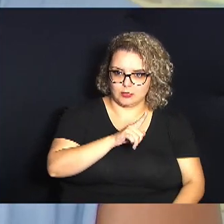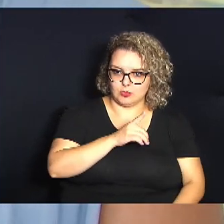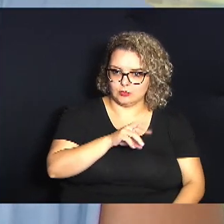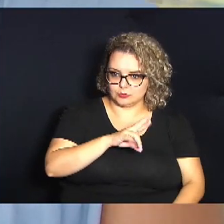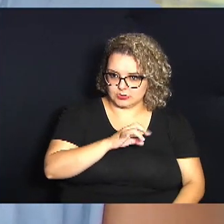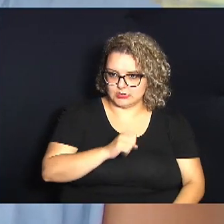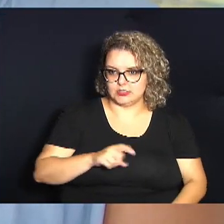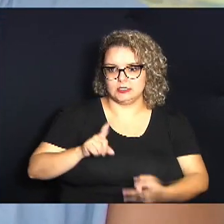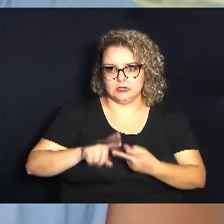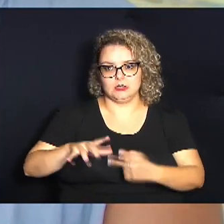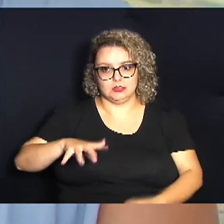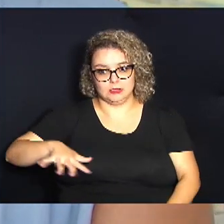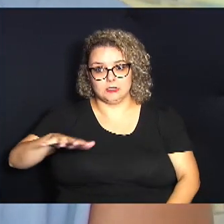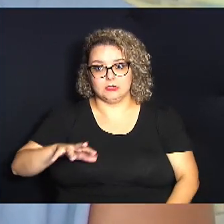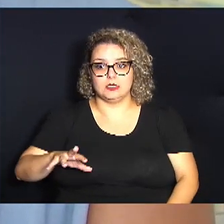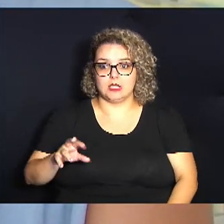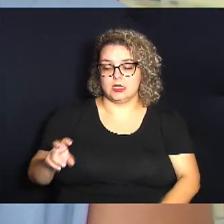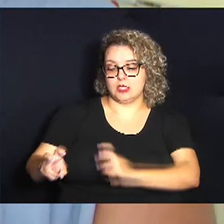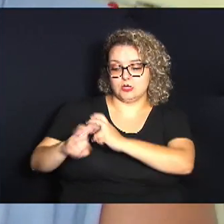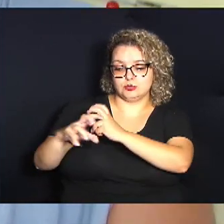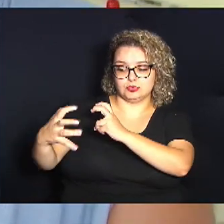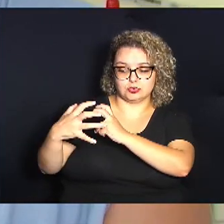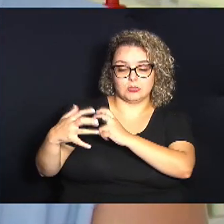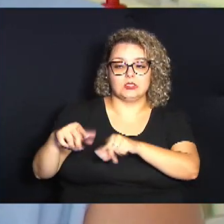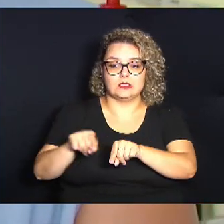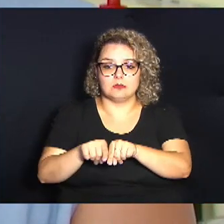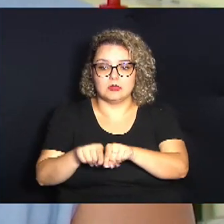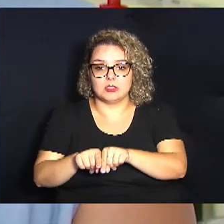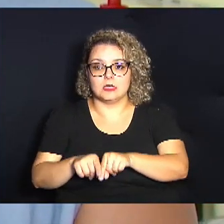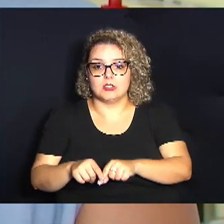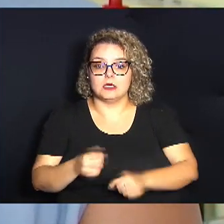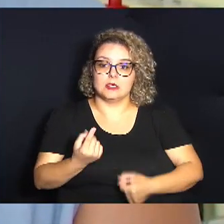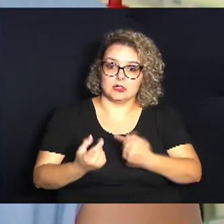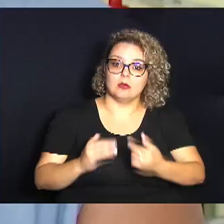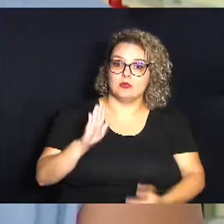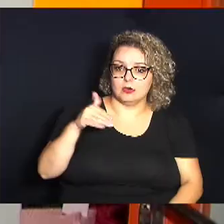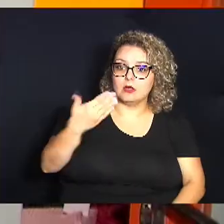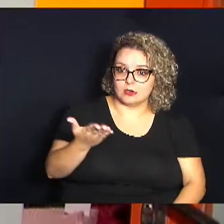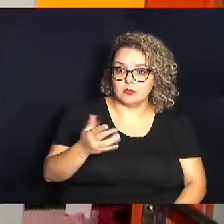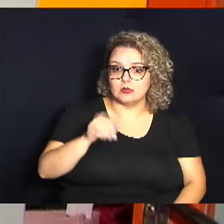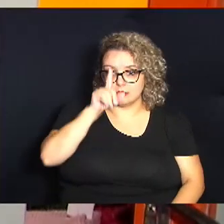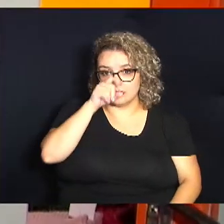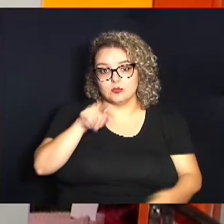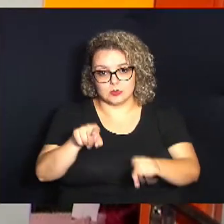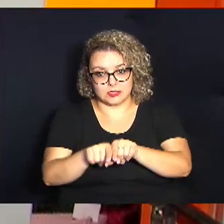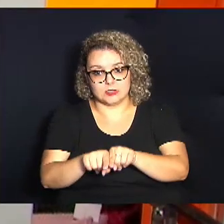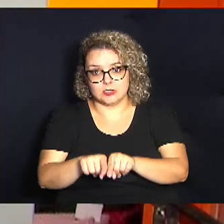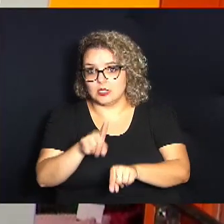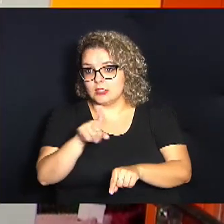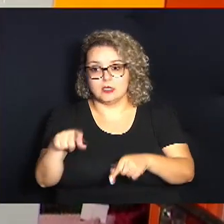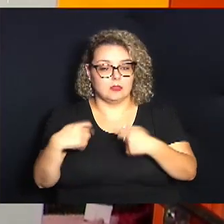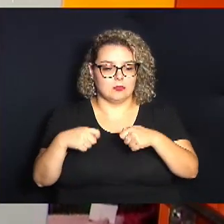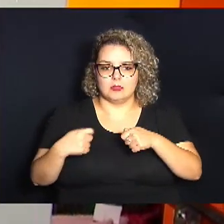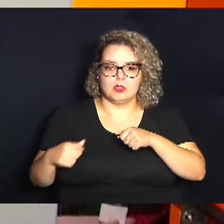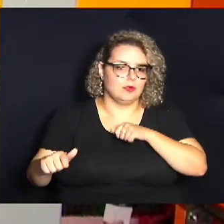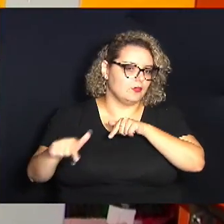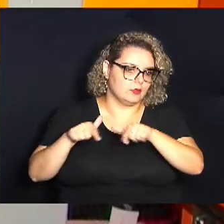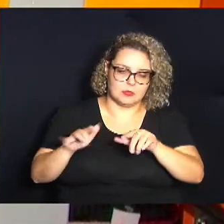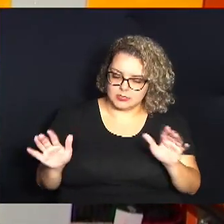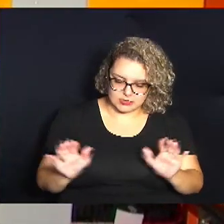de radioterapia, e alguns fora também, fora do hospital. Não precisa ter formação superior,